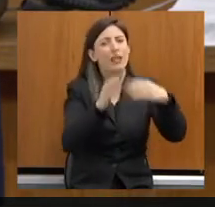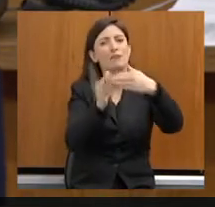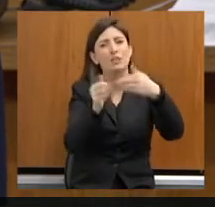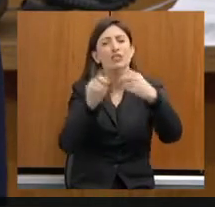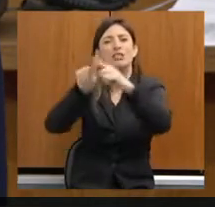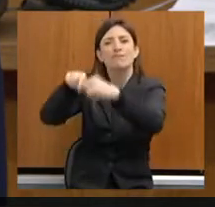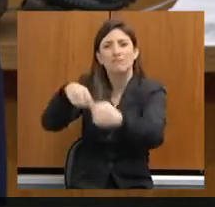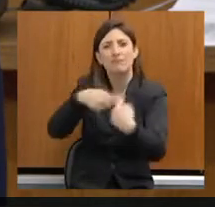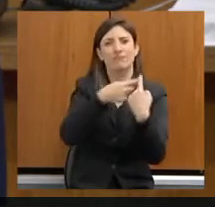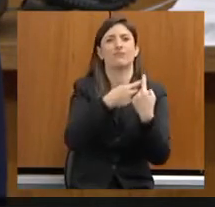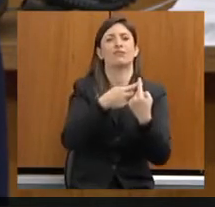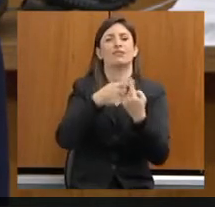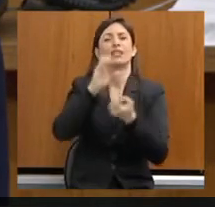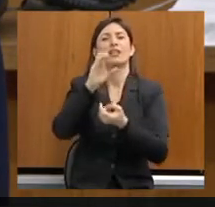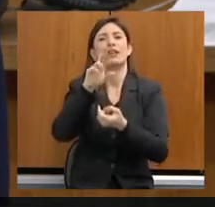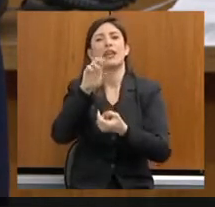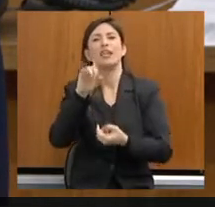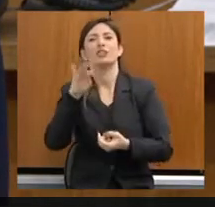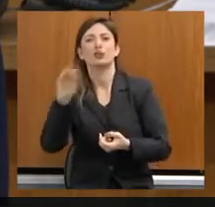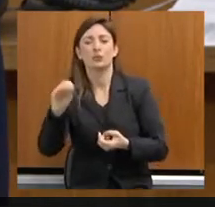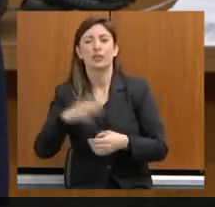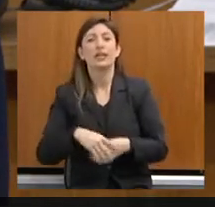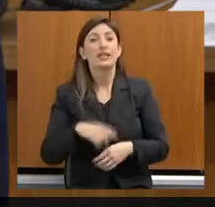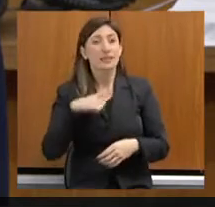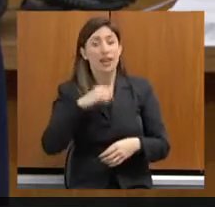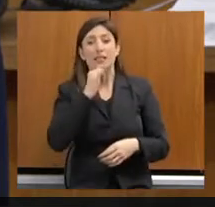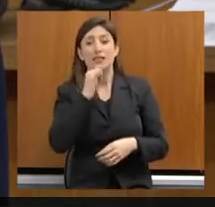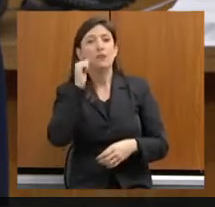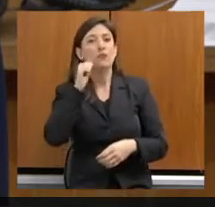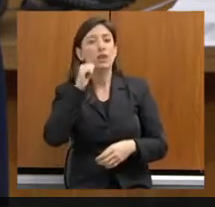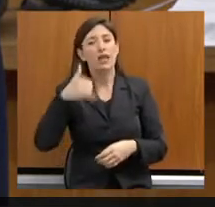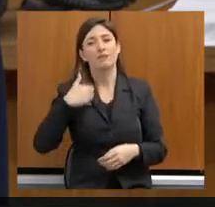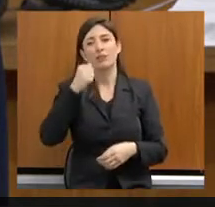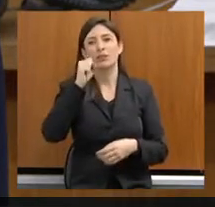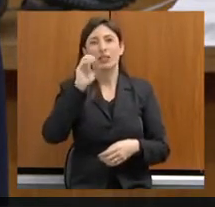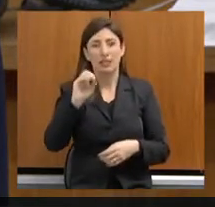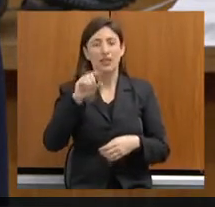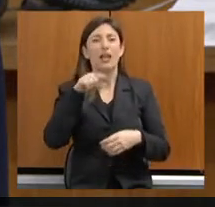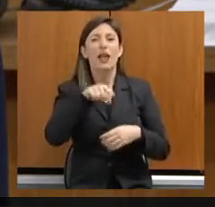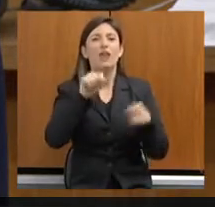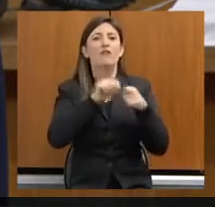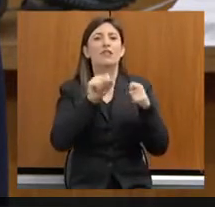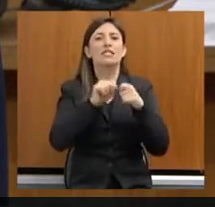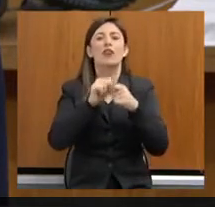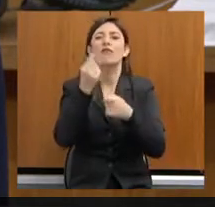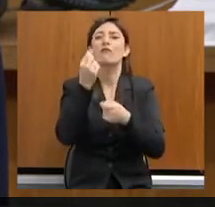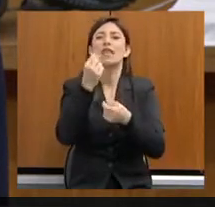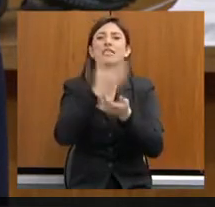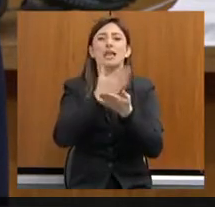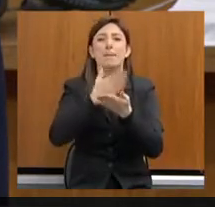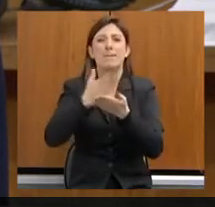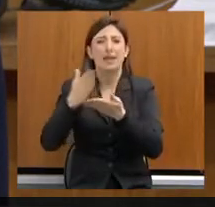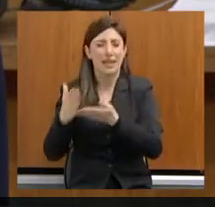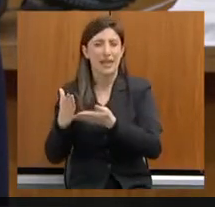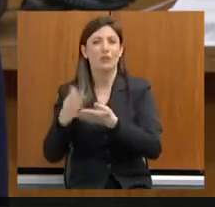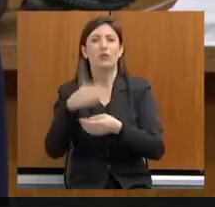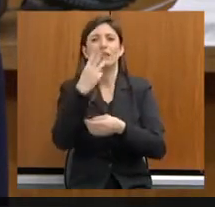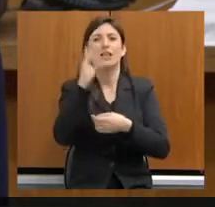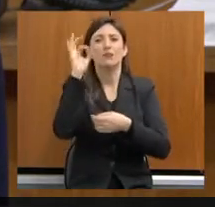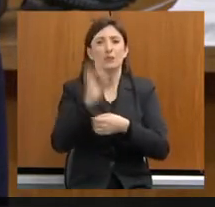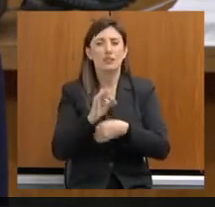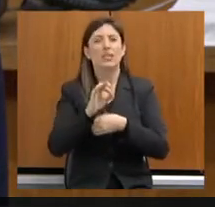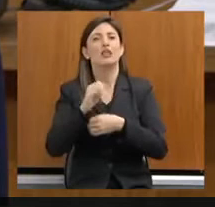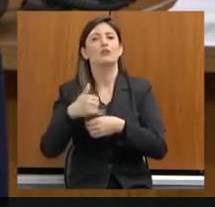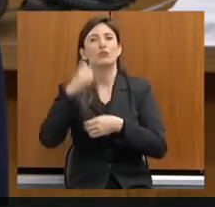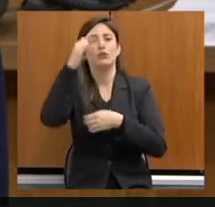que estava fazendo um financiamento no prédio pessoal a 3M e o mês para financiar um